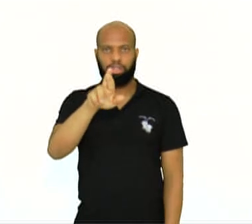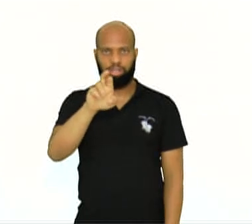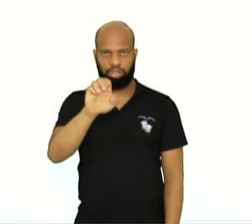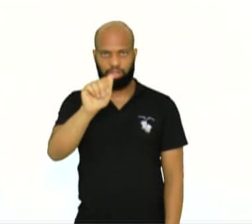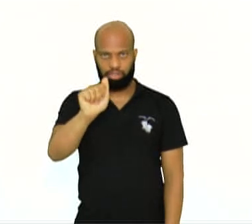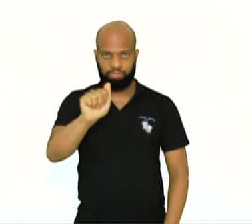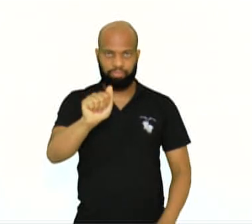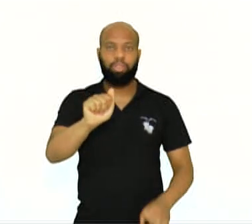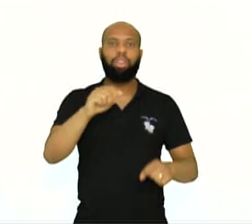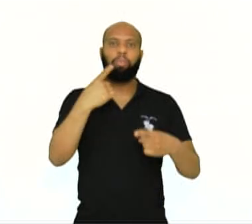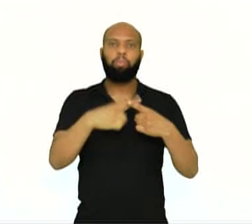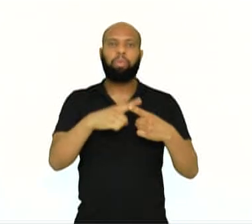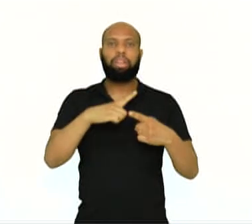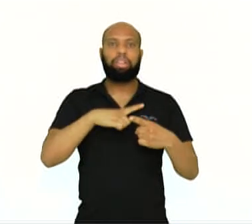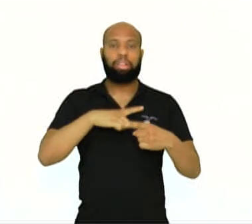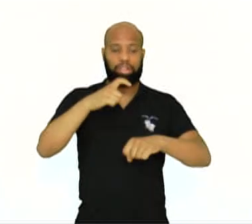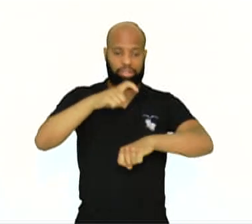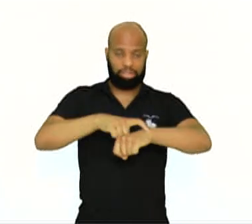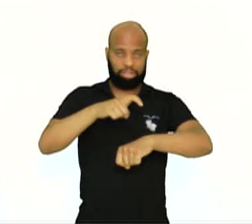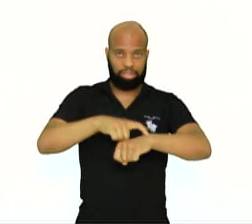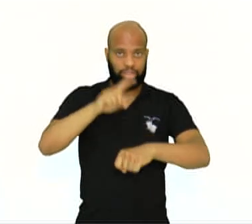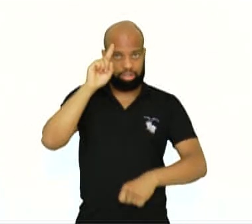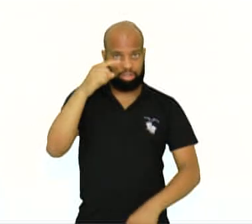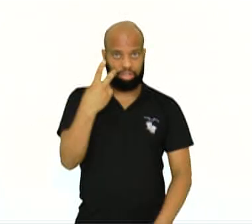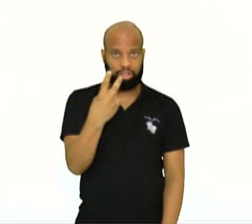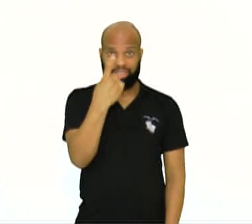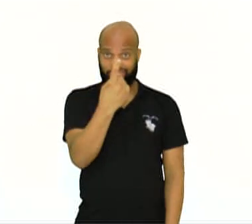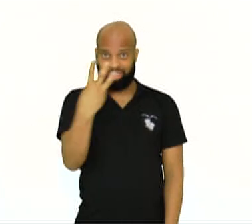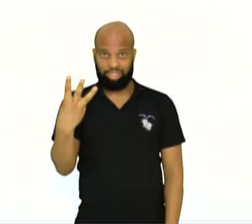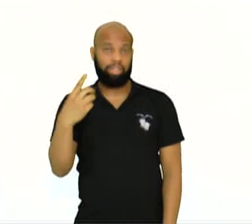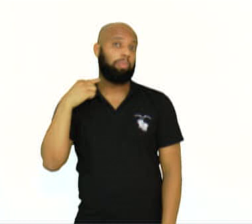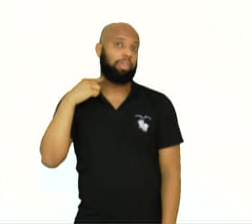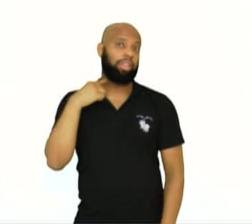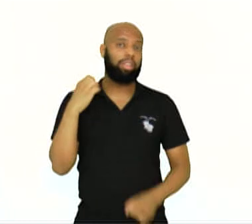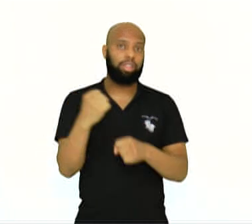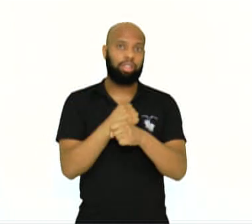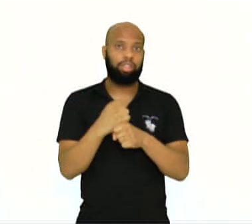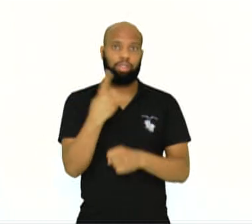determinado tempo, né, no dia 13 de maio de